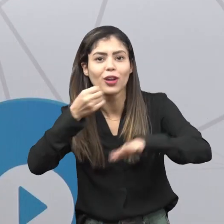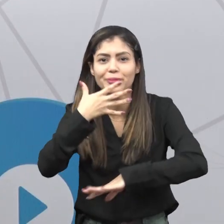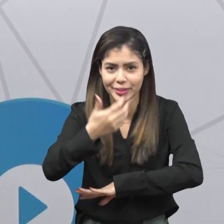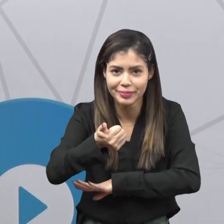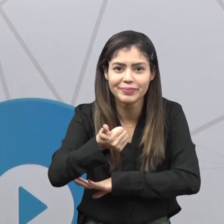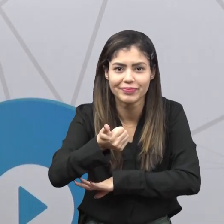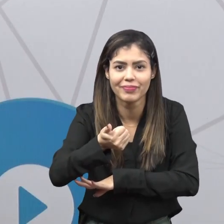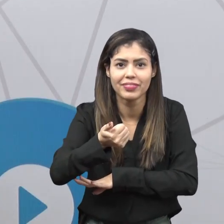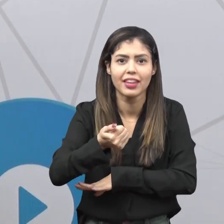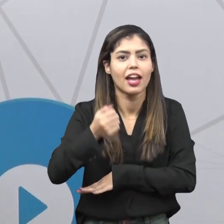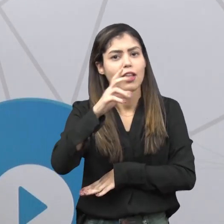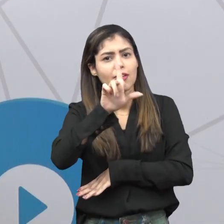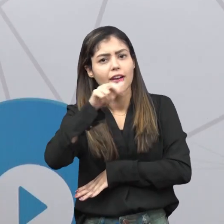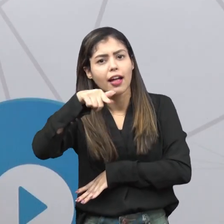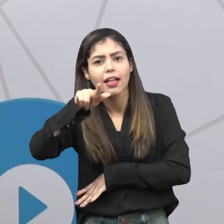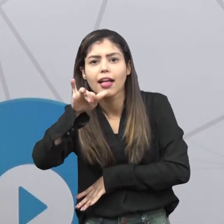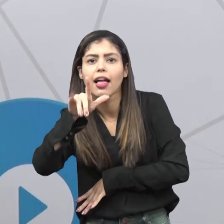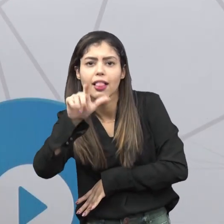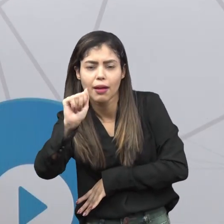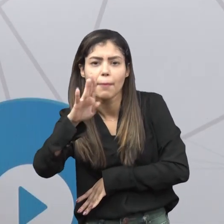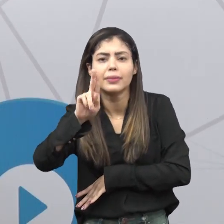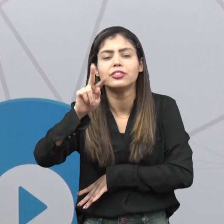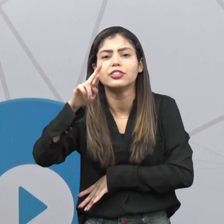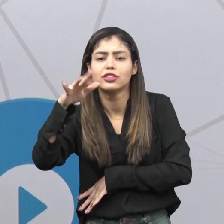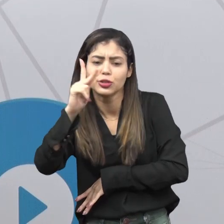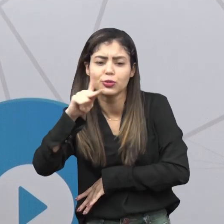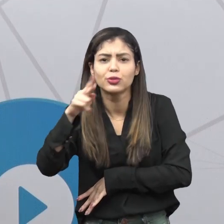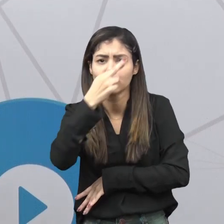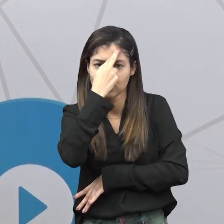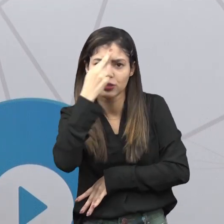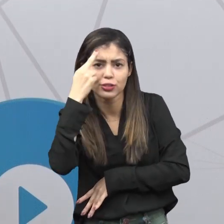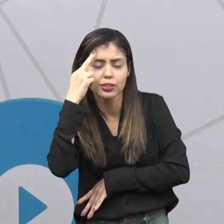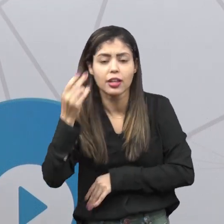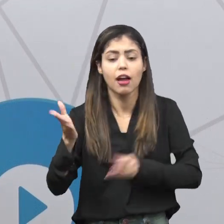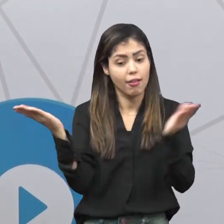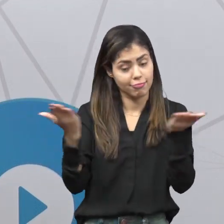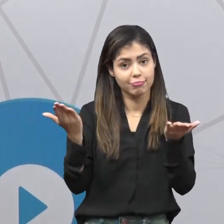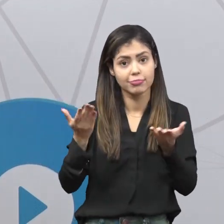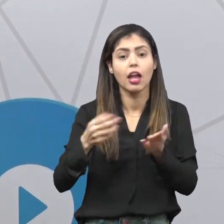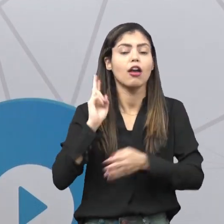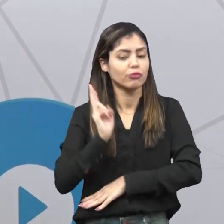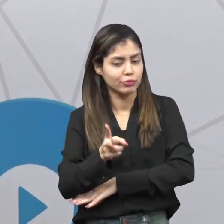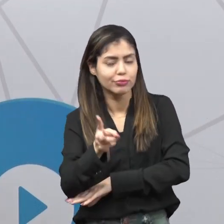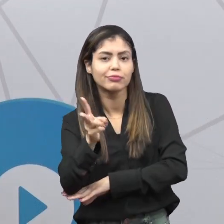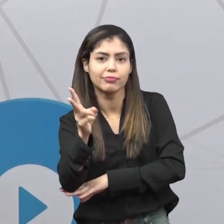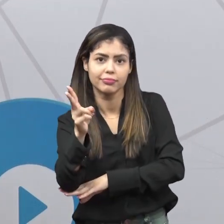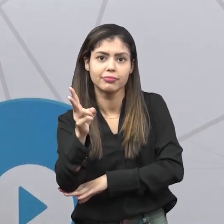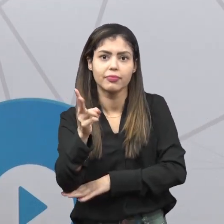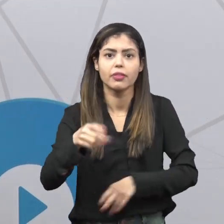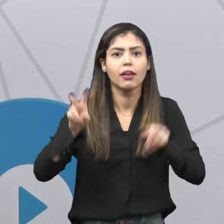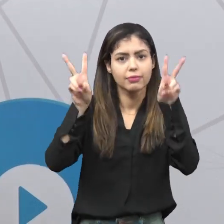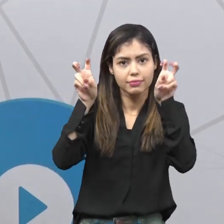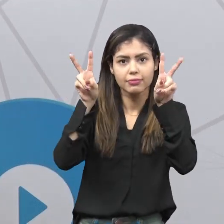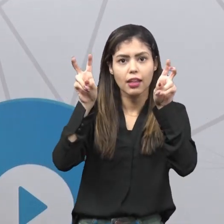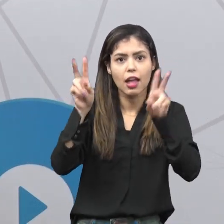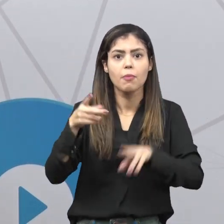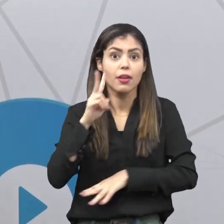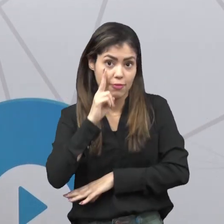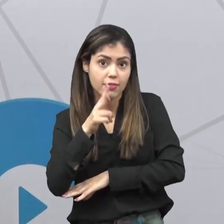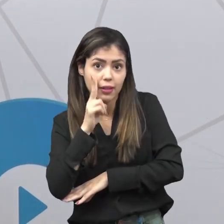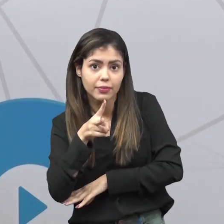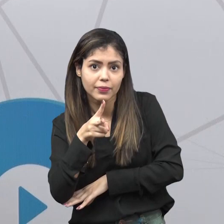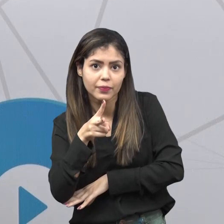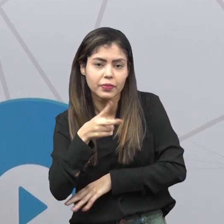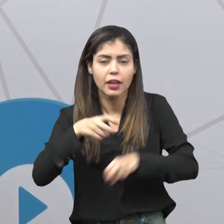Olá, tudo bem? Eu sou Keila Batista, professora de História. Estou aqui para a gente dar continuidade, aos assuntos que nós estamos